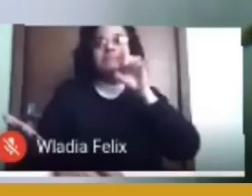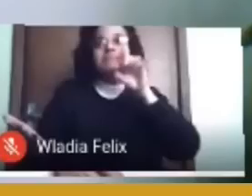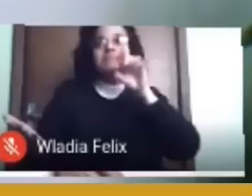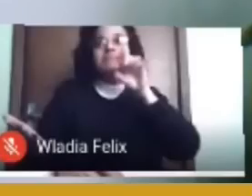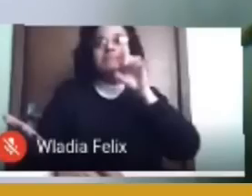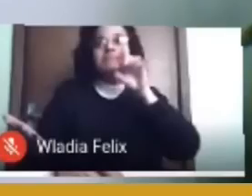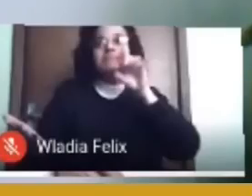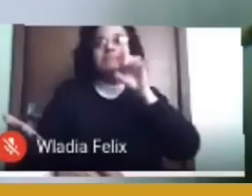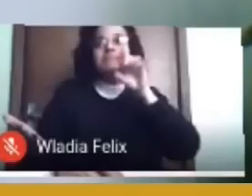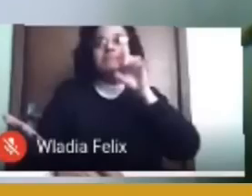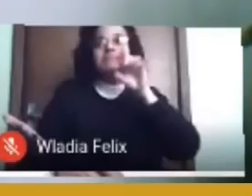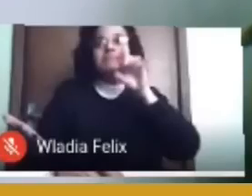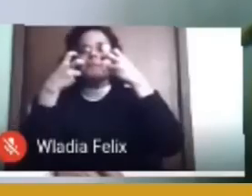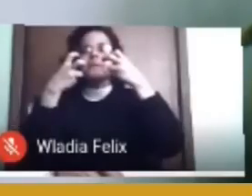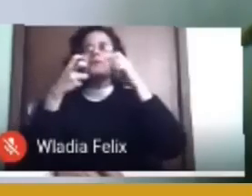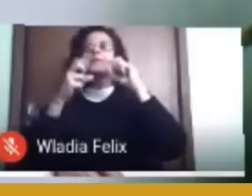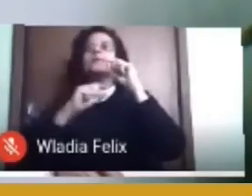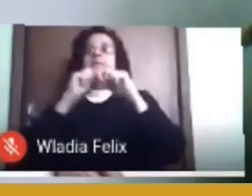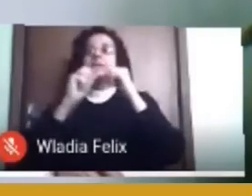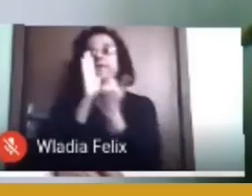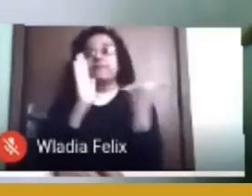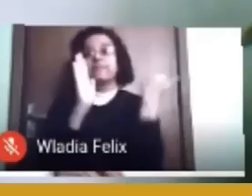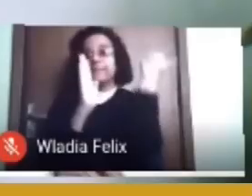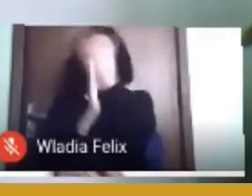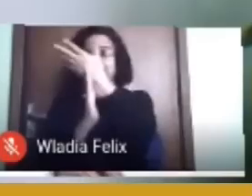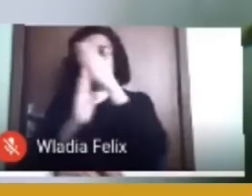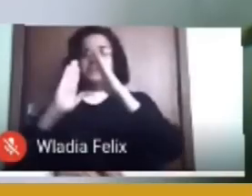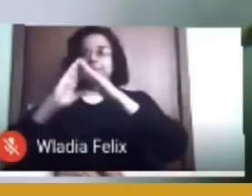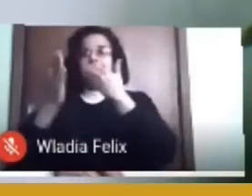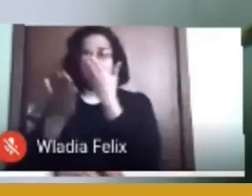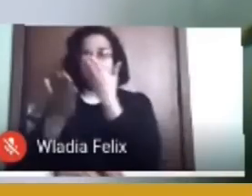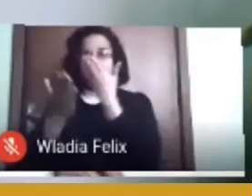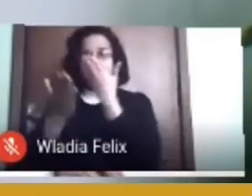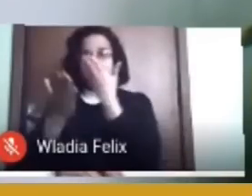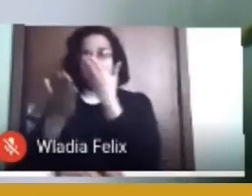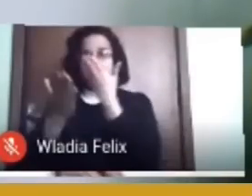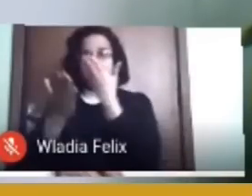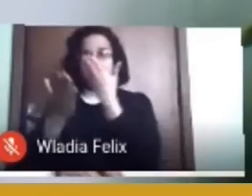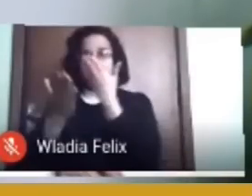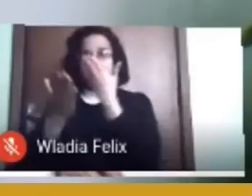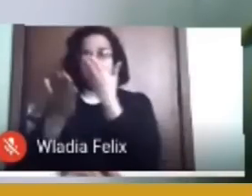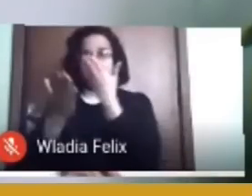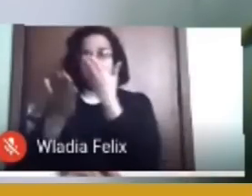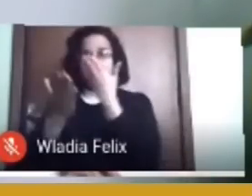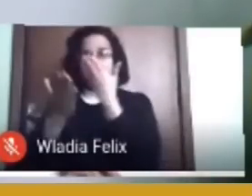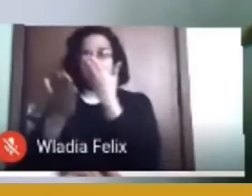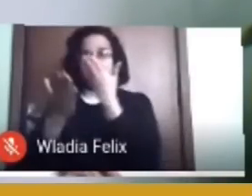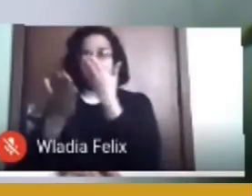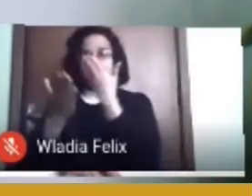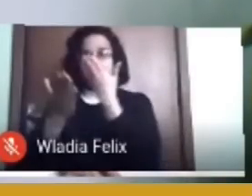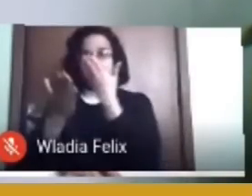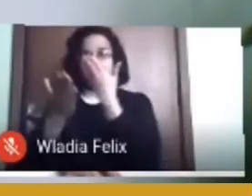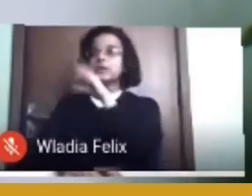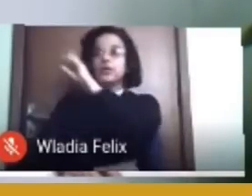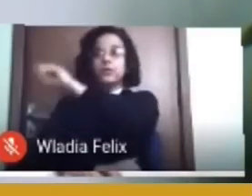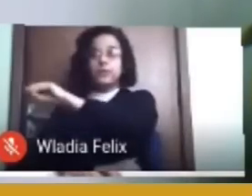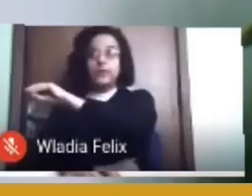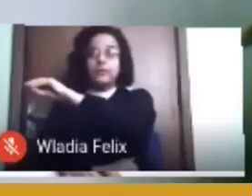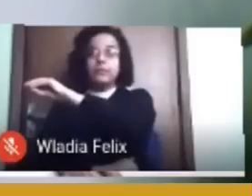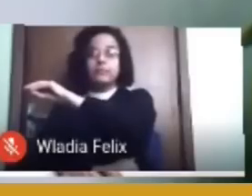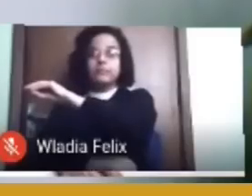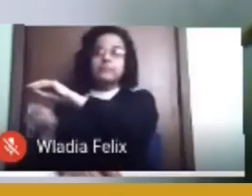dificuldades que vêm de fora para dentro do ambiente escolar. Então, eu entrei no meio da conversa, né, Adriana?